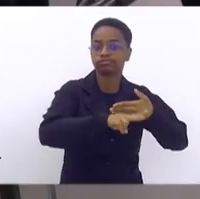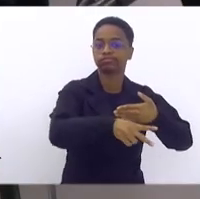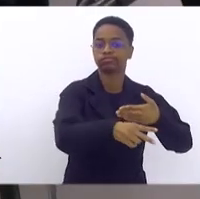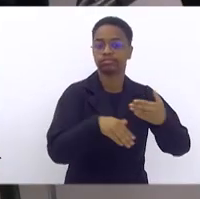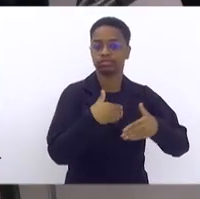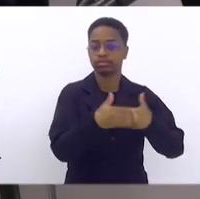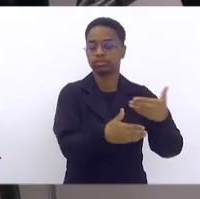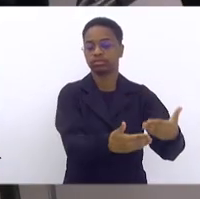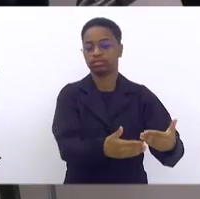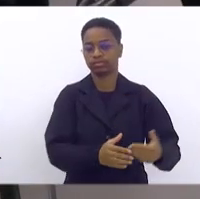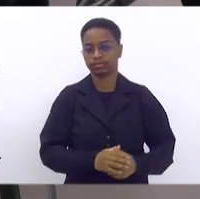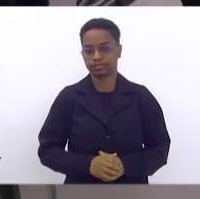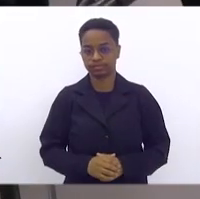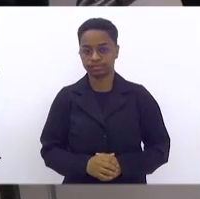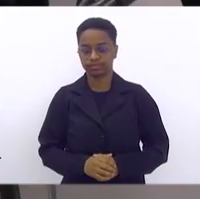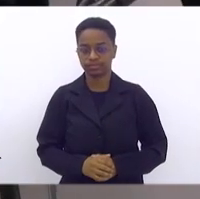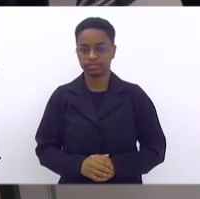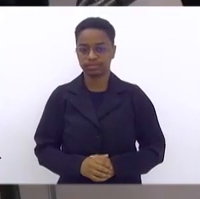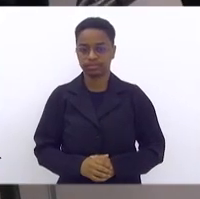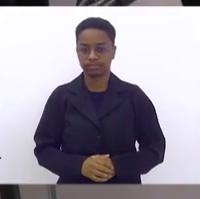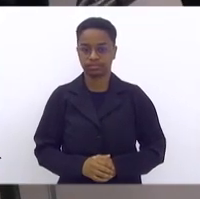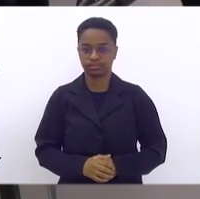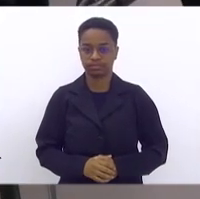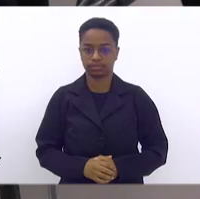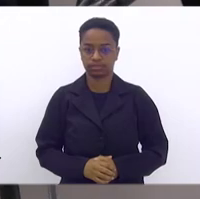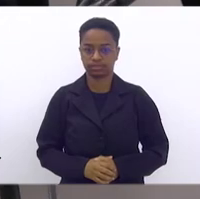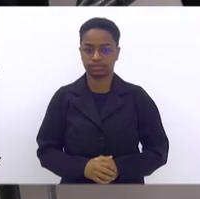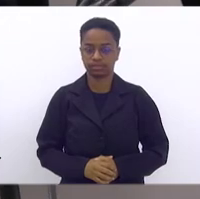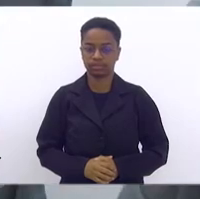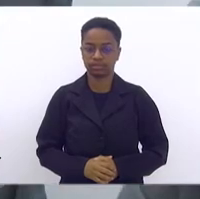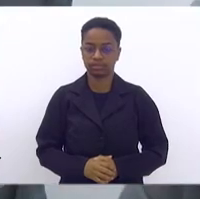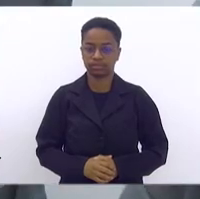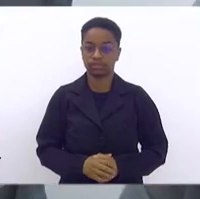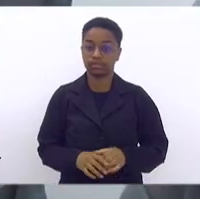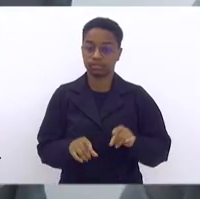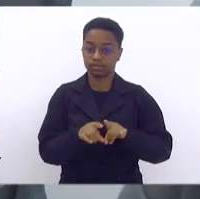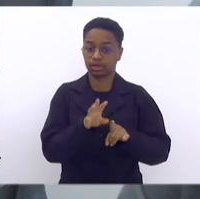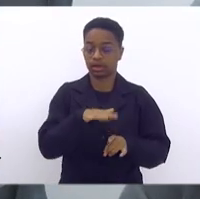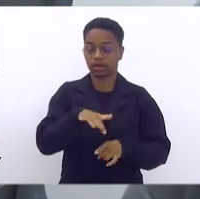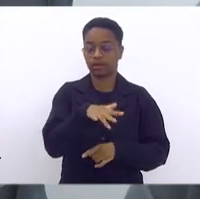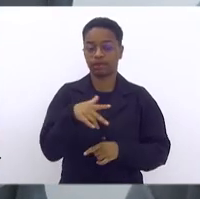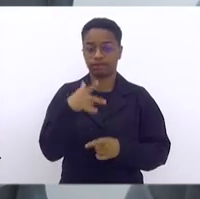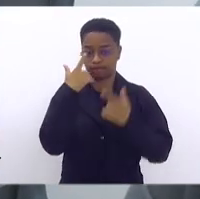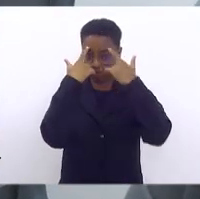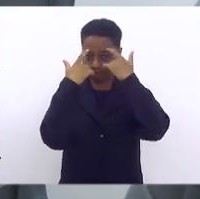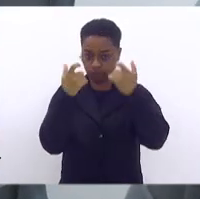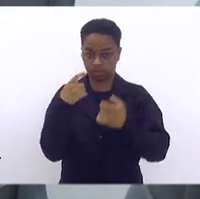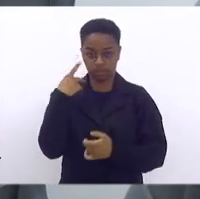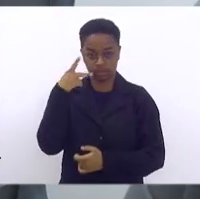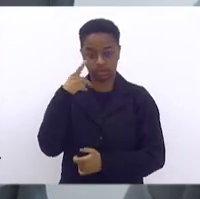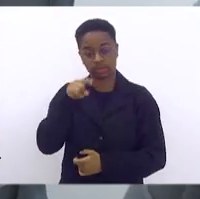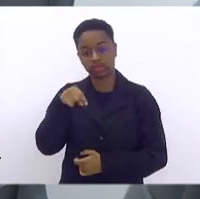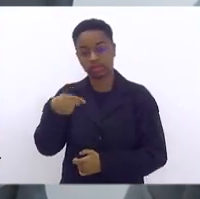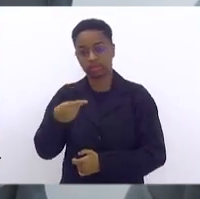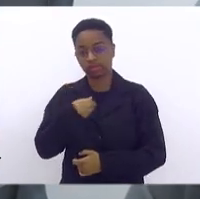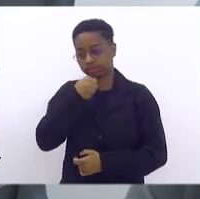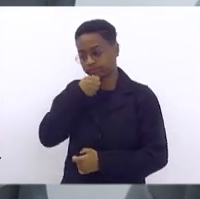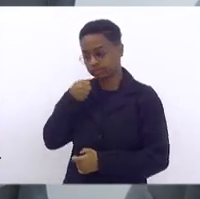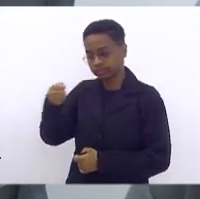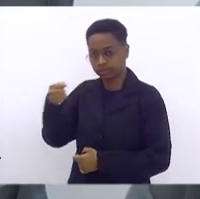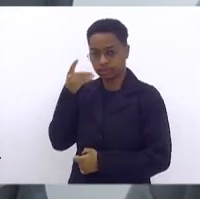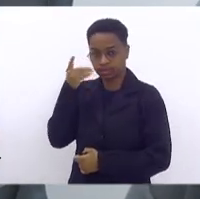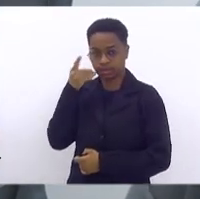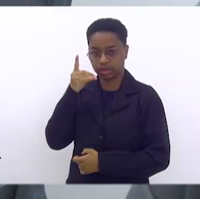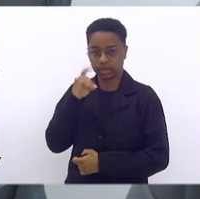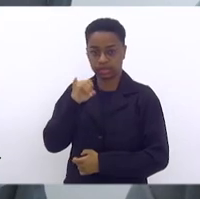ações promovidas por esses atores em direção à violência política. Em seguida, eu passo para a deputada Índia Armelau. Só